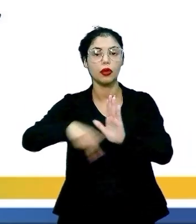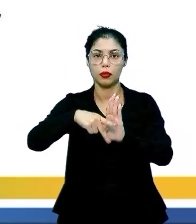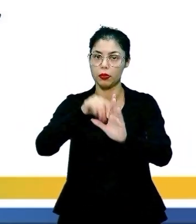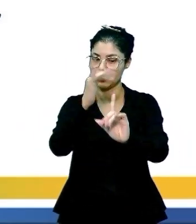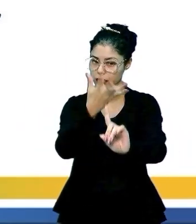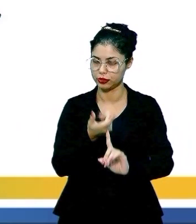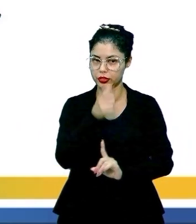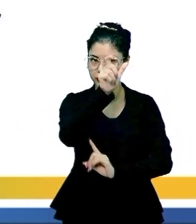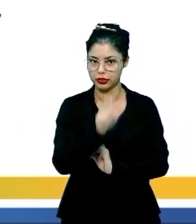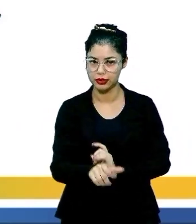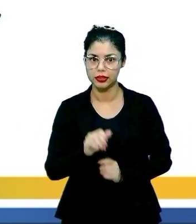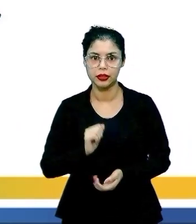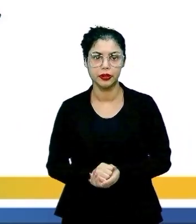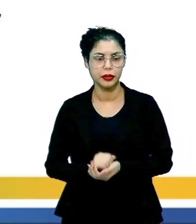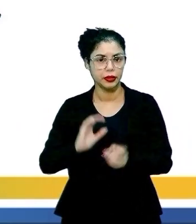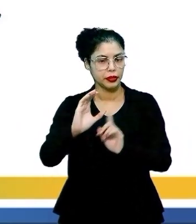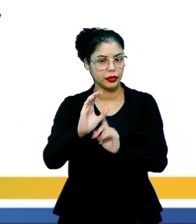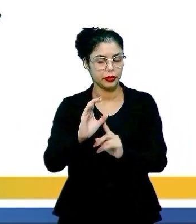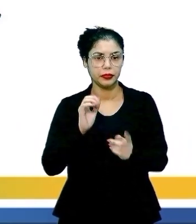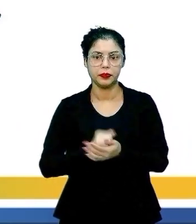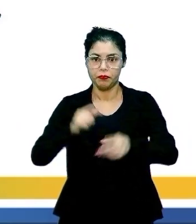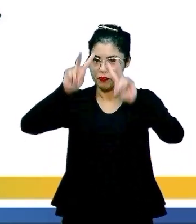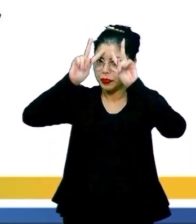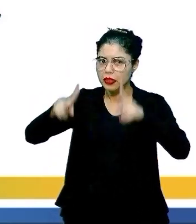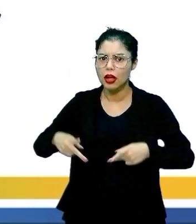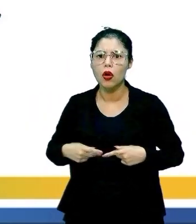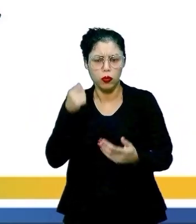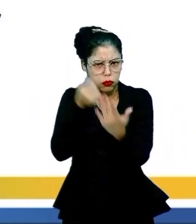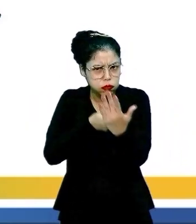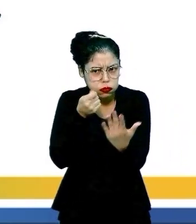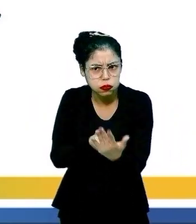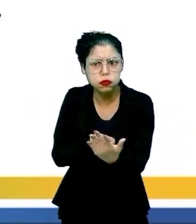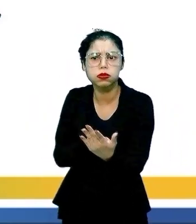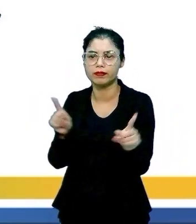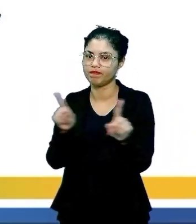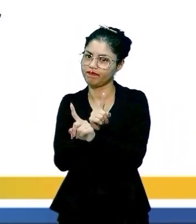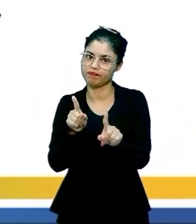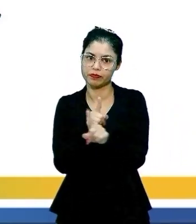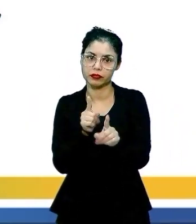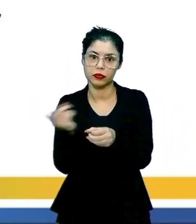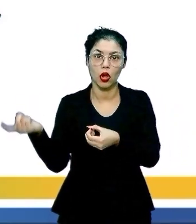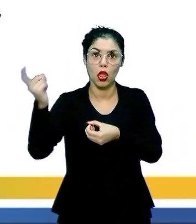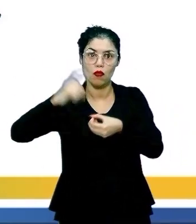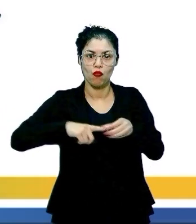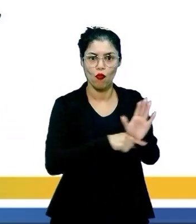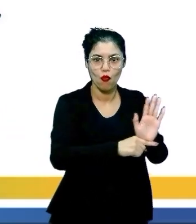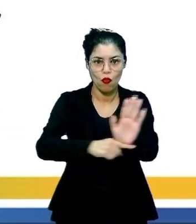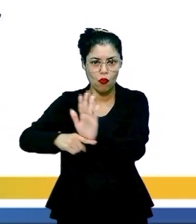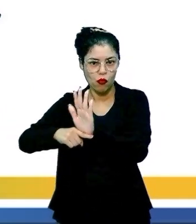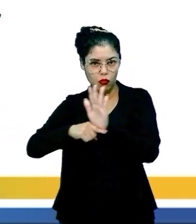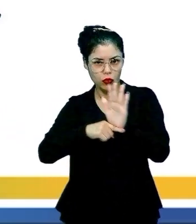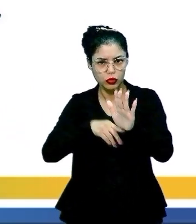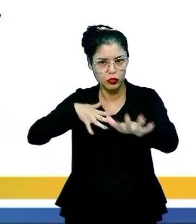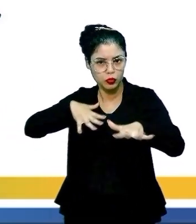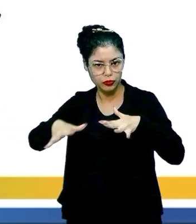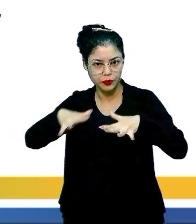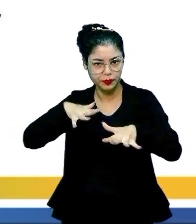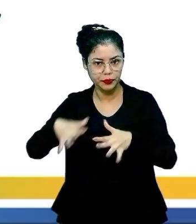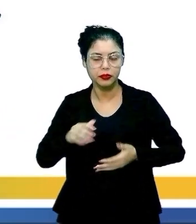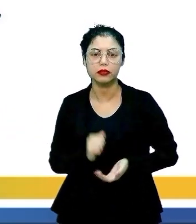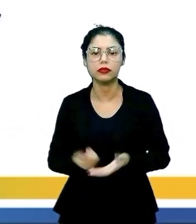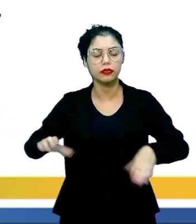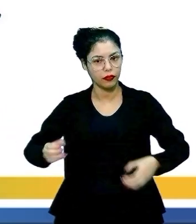do artista. Na letra C, ele diz que a expressão é de dureza, estática, e não é. Ela mostra um certo movimento